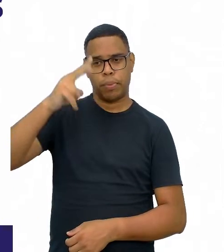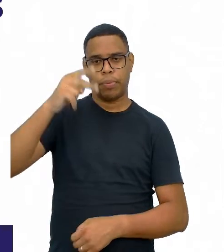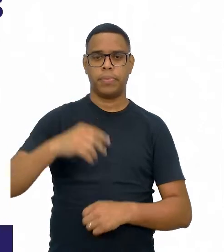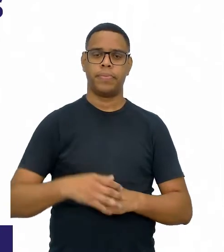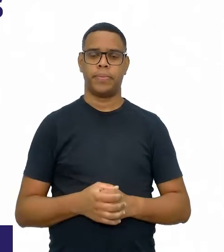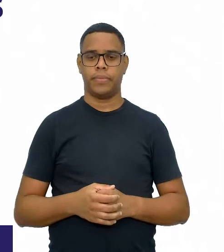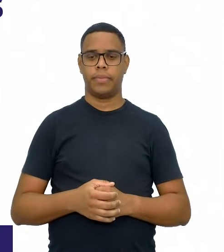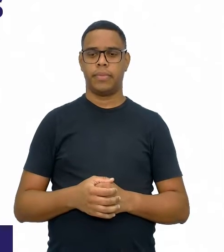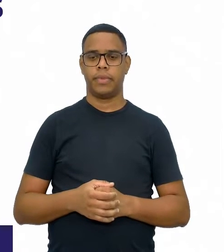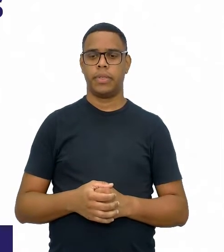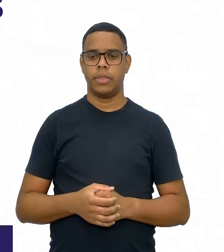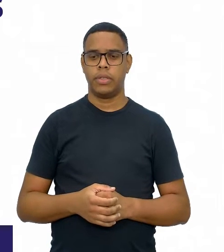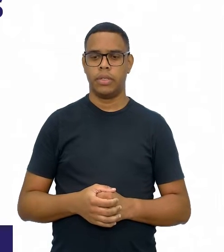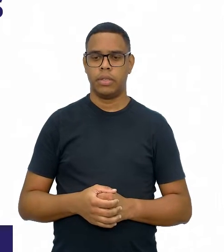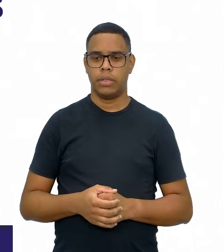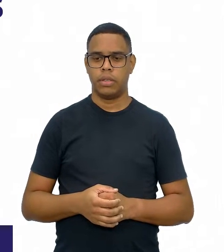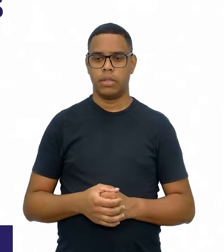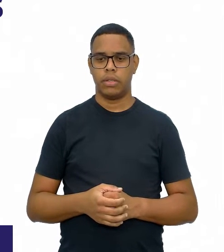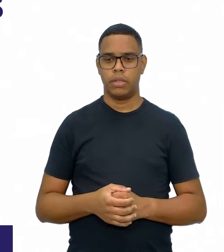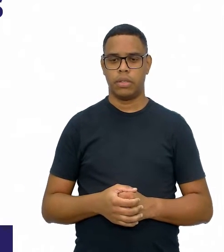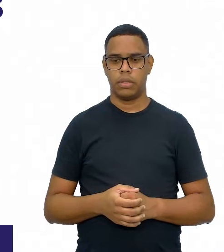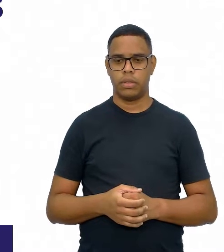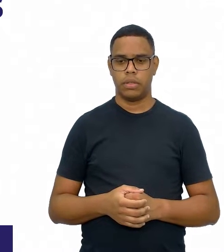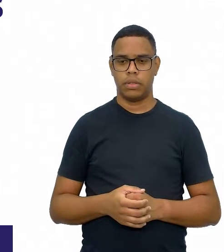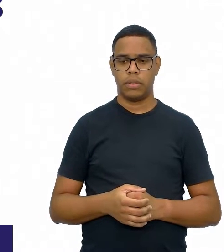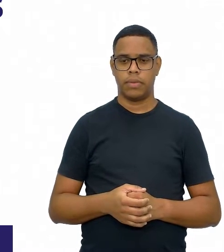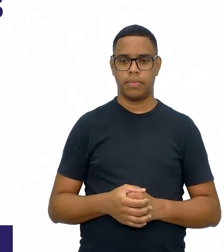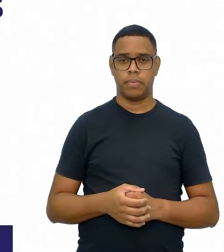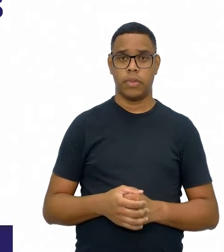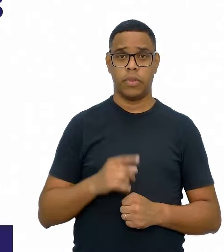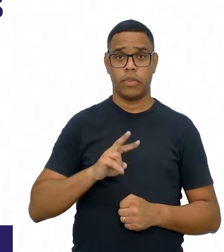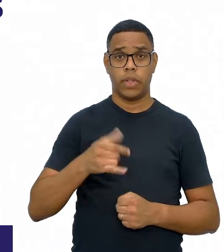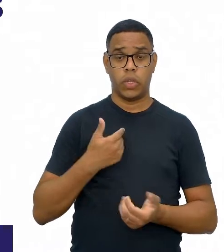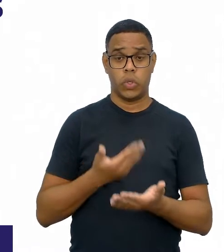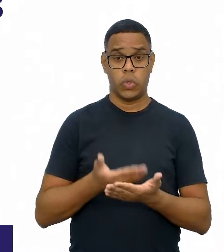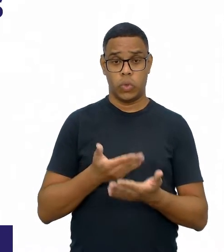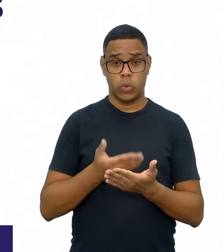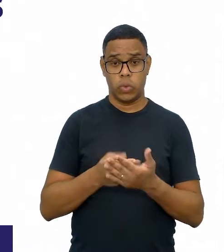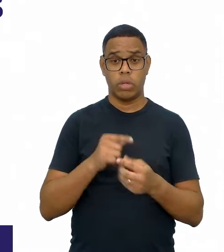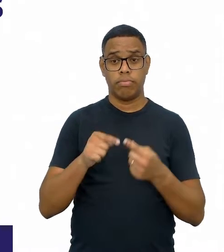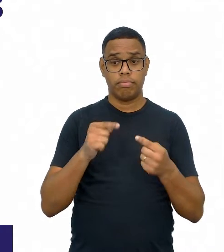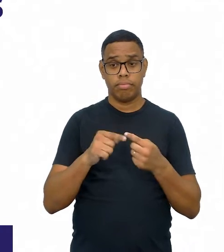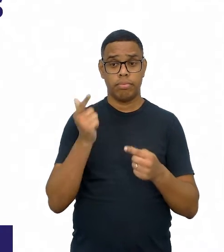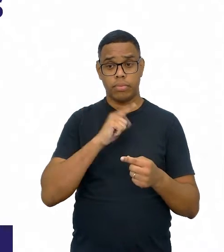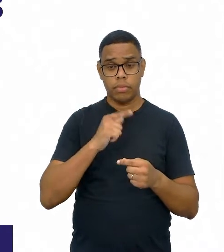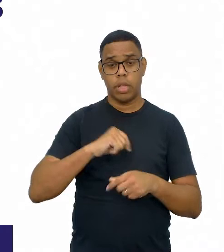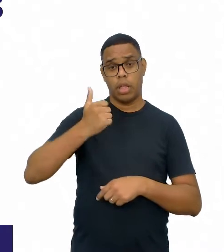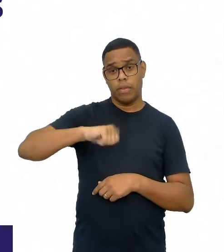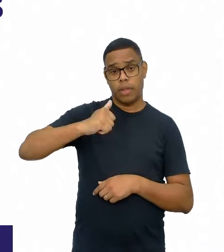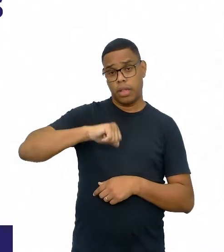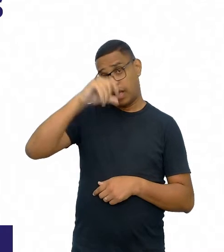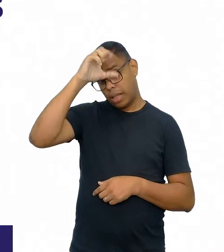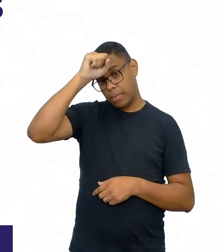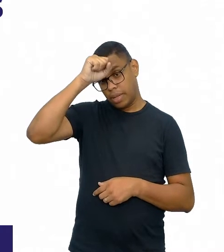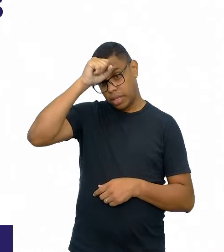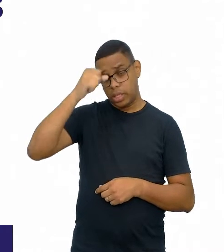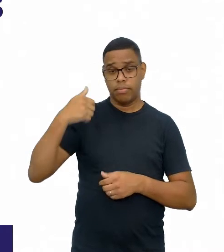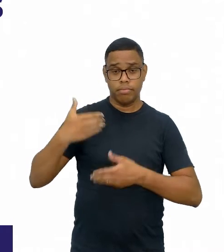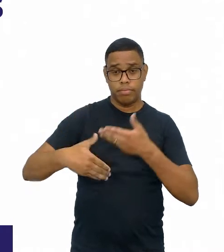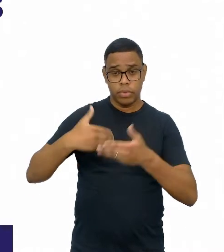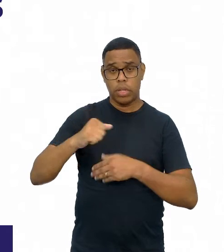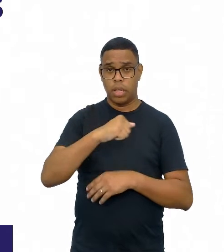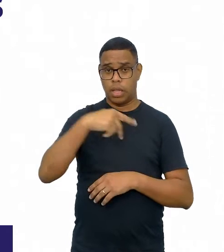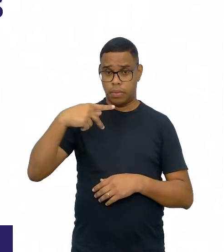outro. Então, nosso segundo momento será o estudo de alguns resultados da avaliação da aprendizagem em